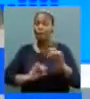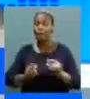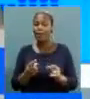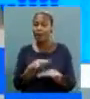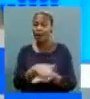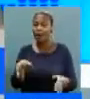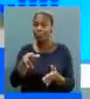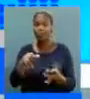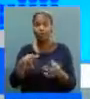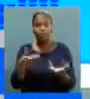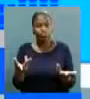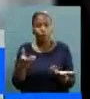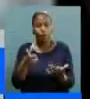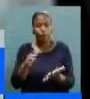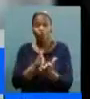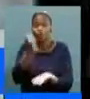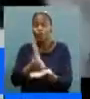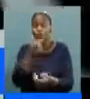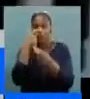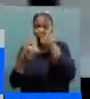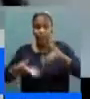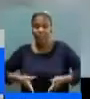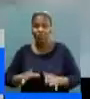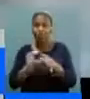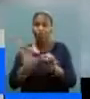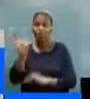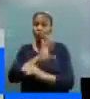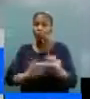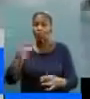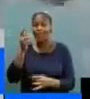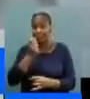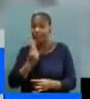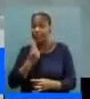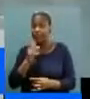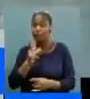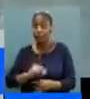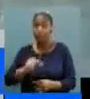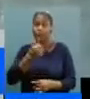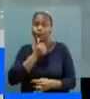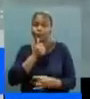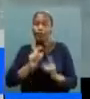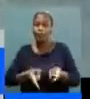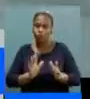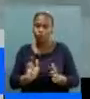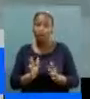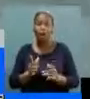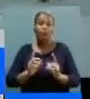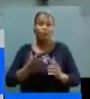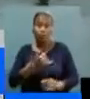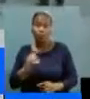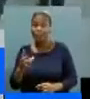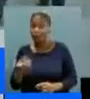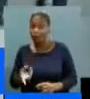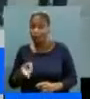a abolição dos vistos a cidadãos da união europeia de grã bretanha uma medida que entrará em vigor em 2009 a